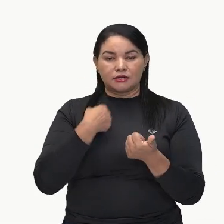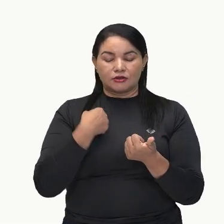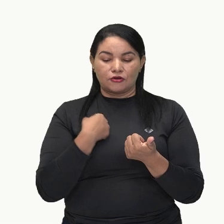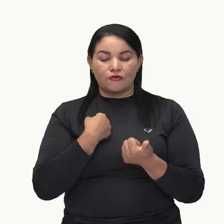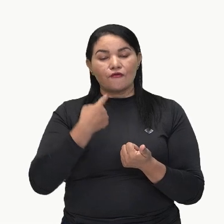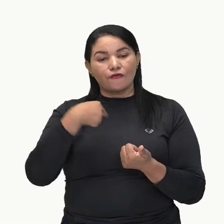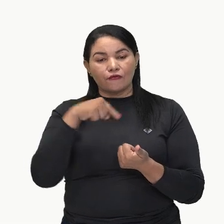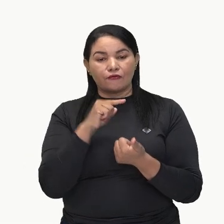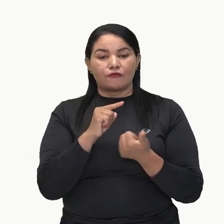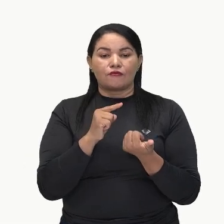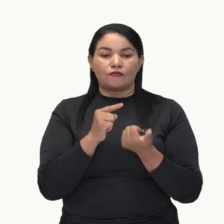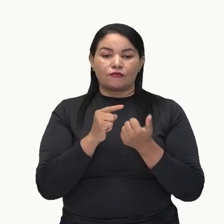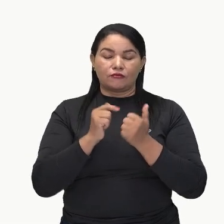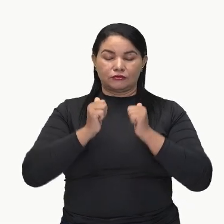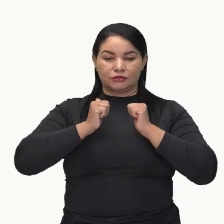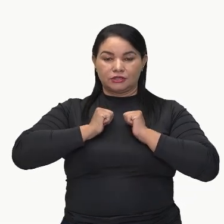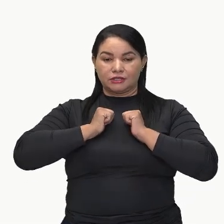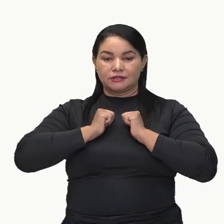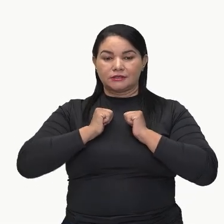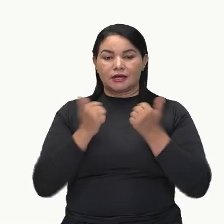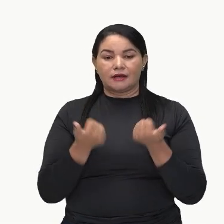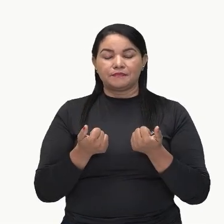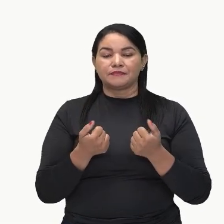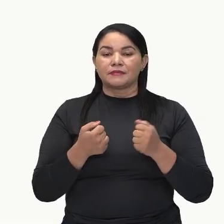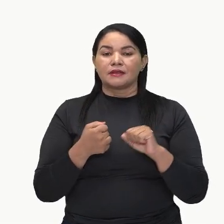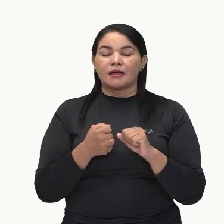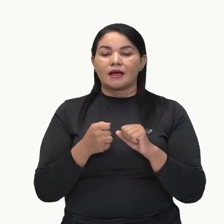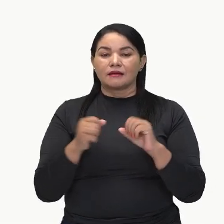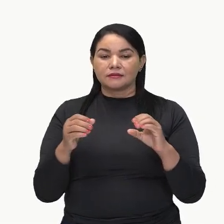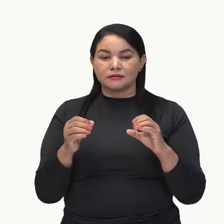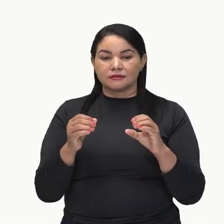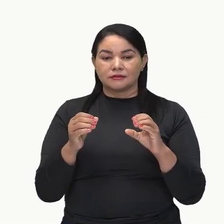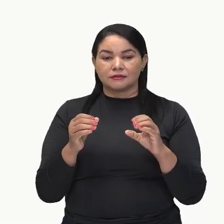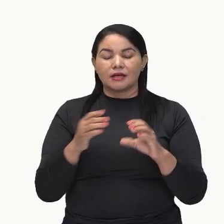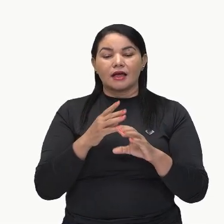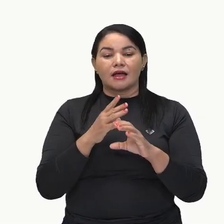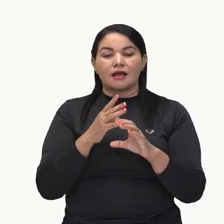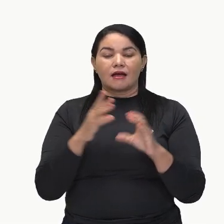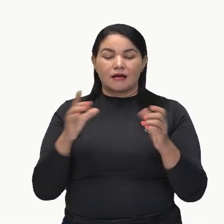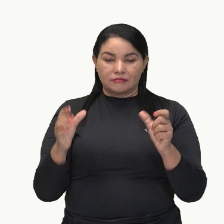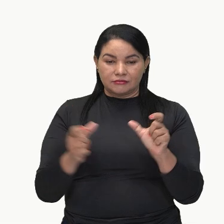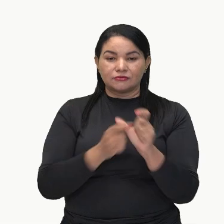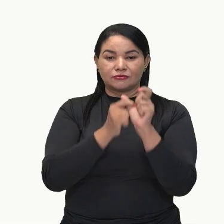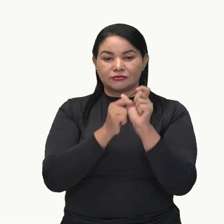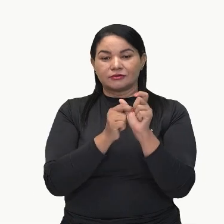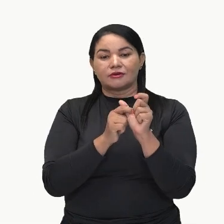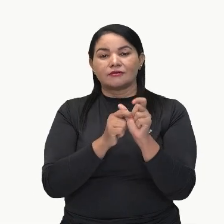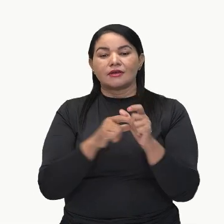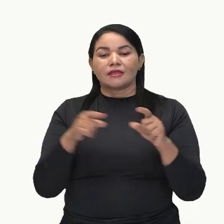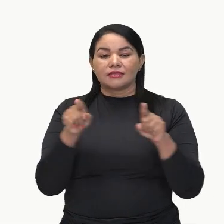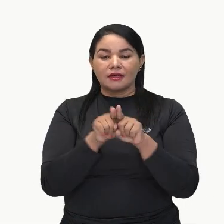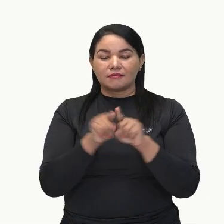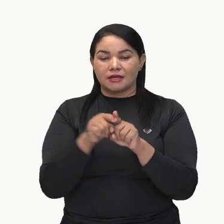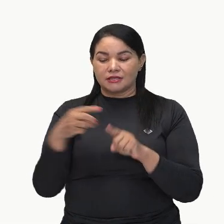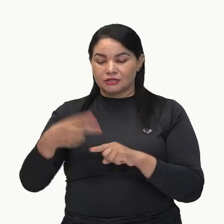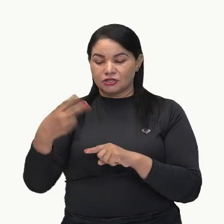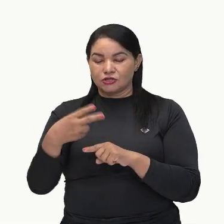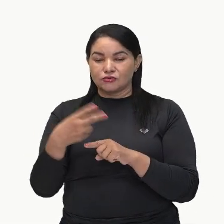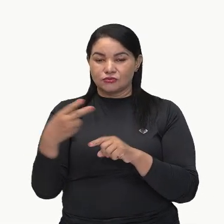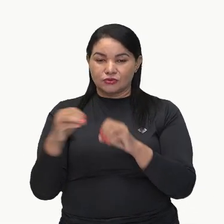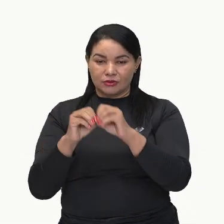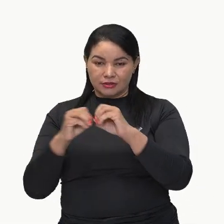aqui formada por essa conjunção, por essa locução verbal, perdão. E temos aqui a segunda oração, que